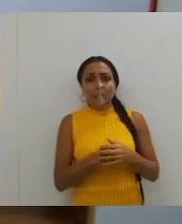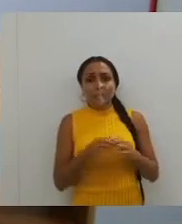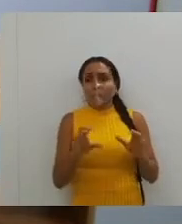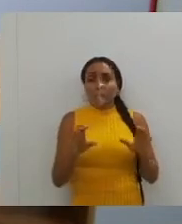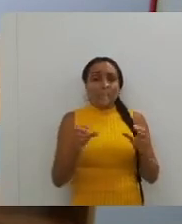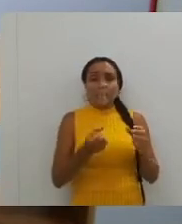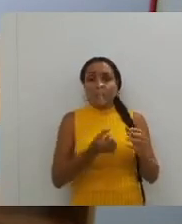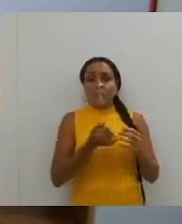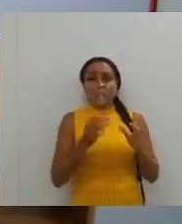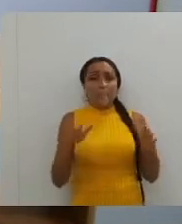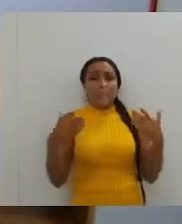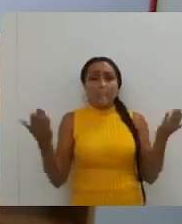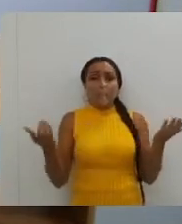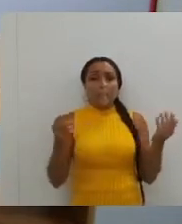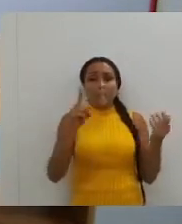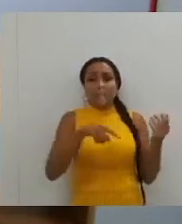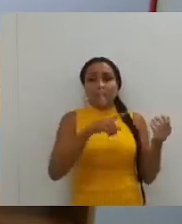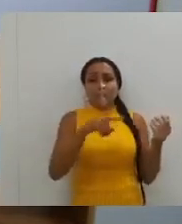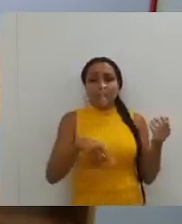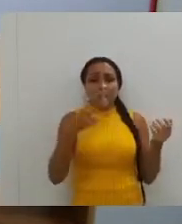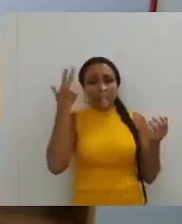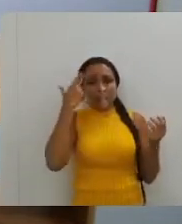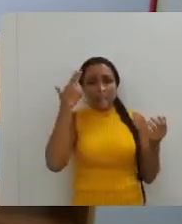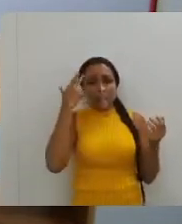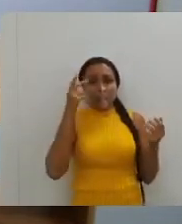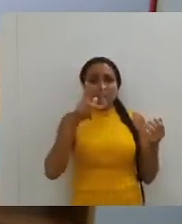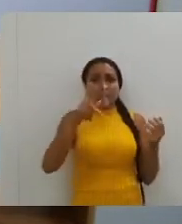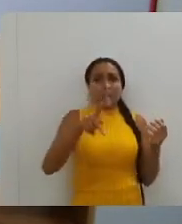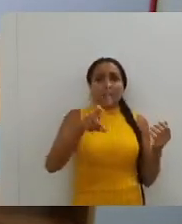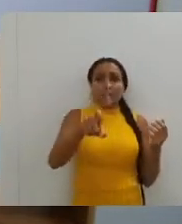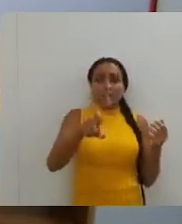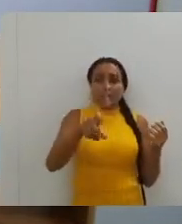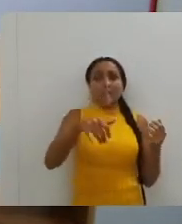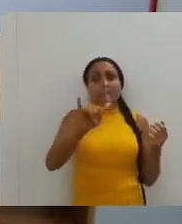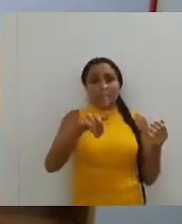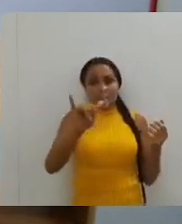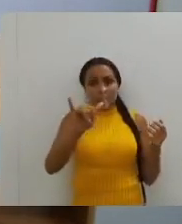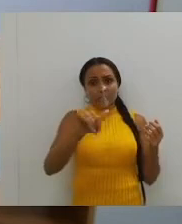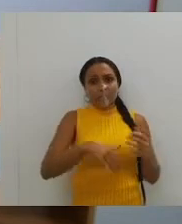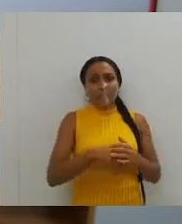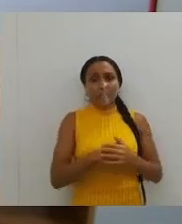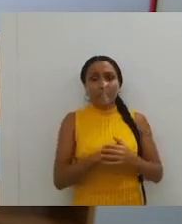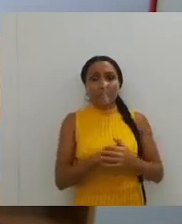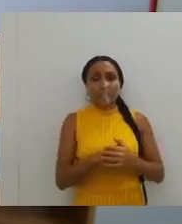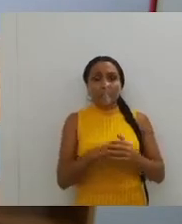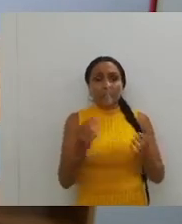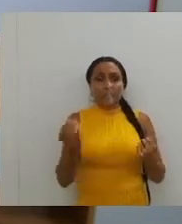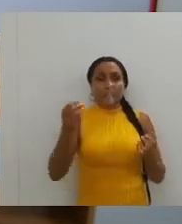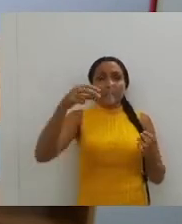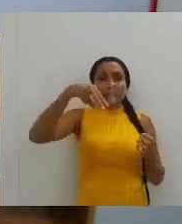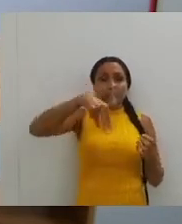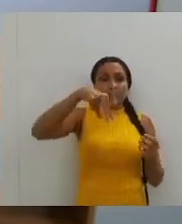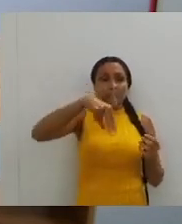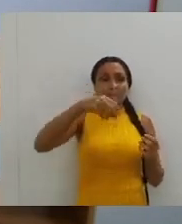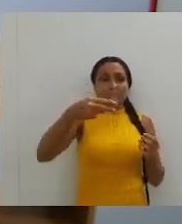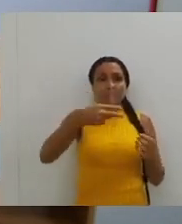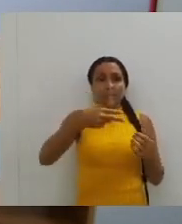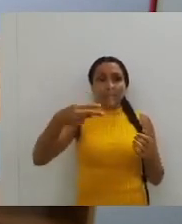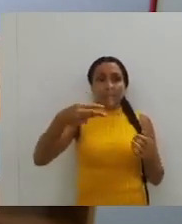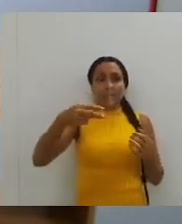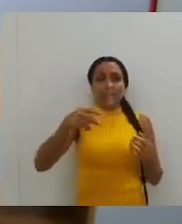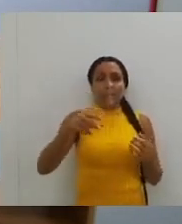força normal? É o Py. Então nós temos que a normal N será igual à componente